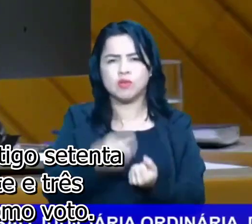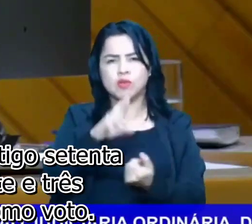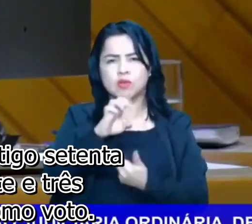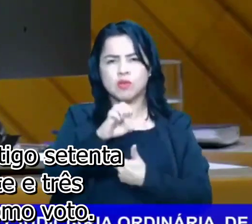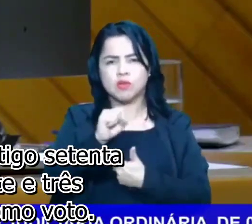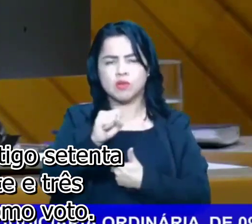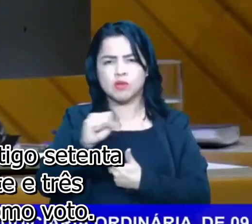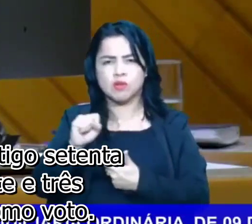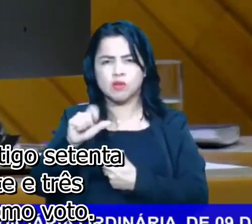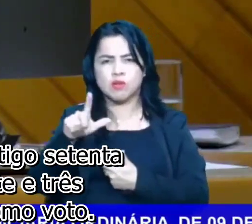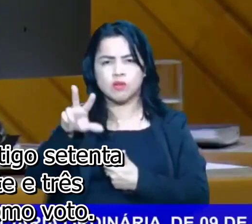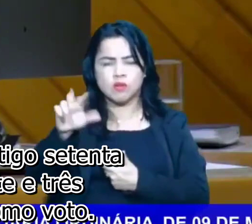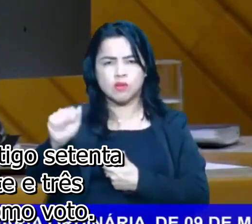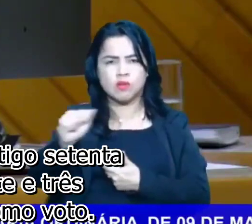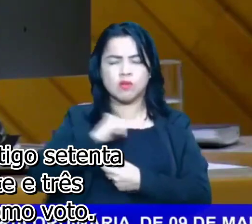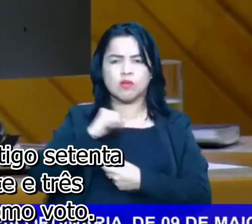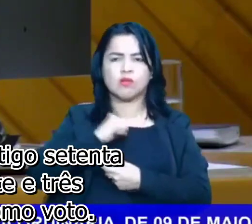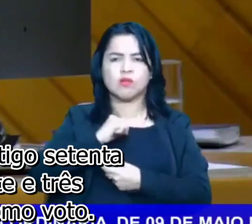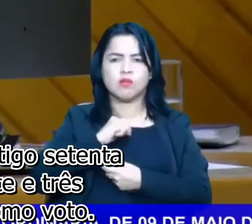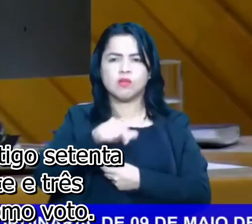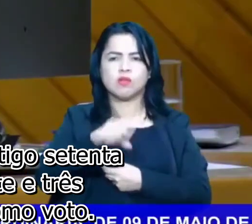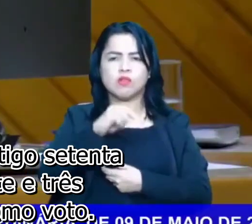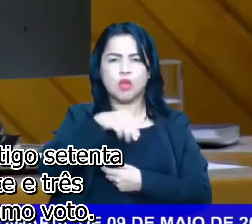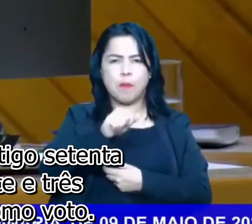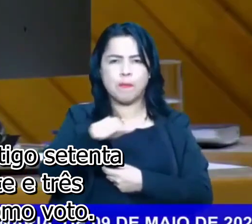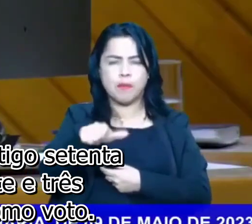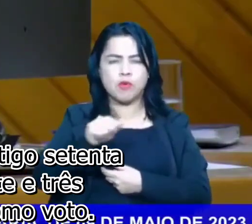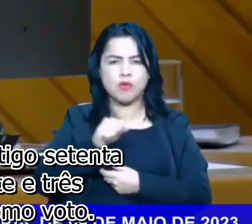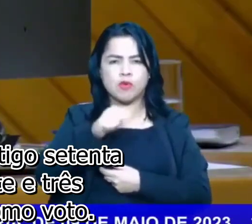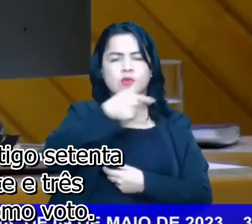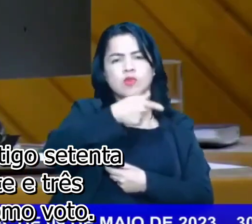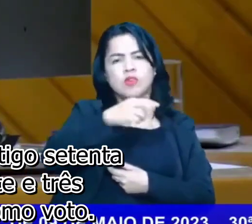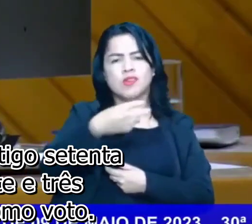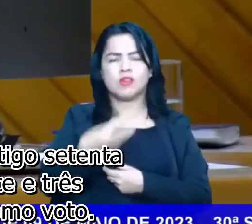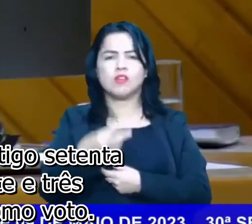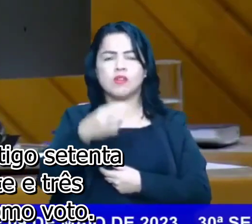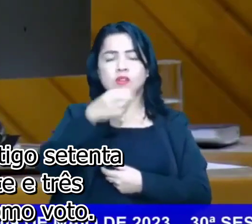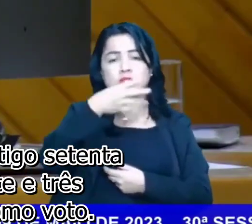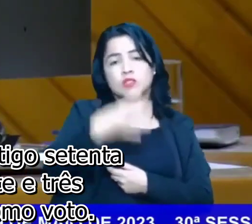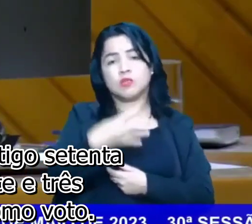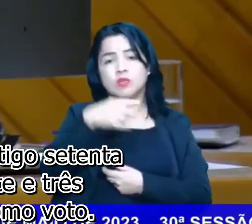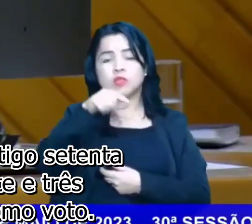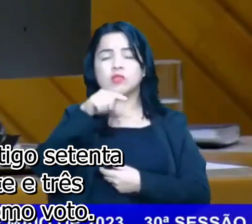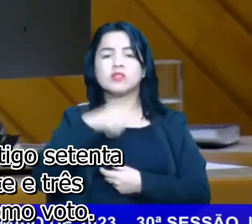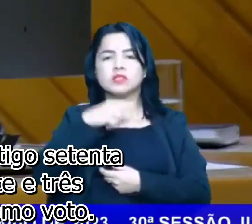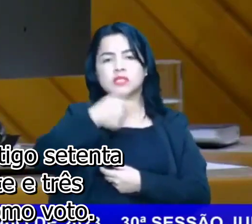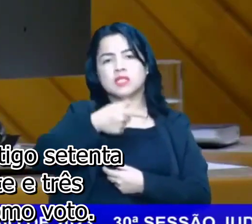de Max Carvalho Soares, nos termos do artigo 74, inciso 2 da resolução TSE